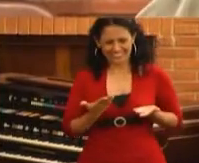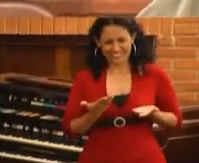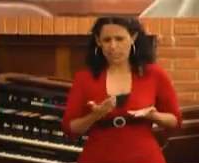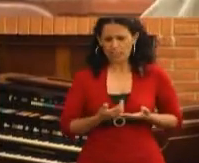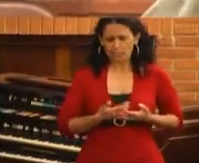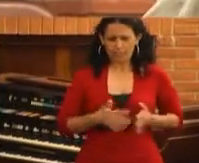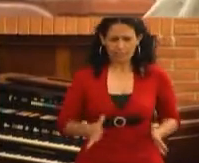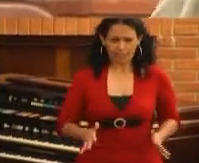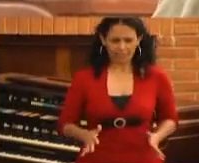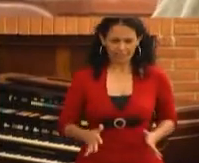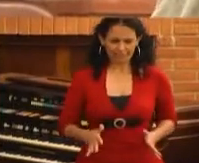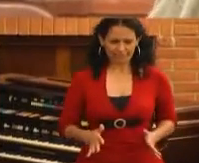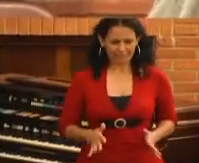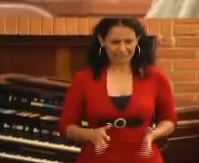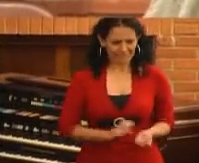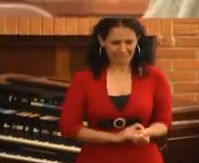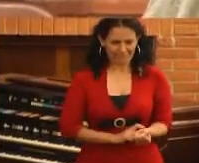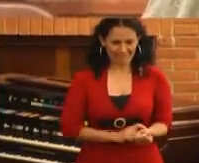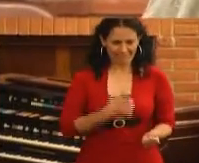um